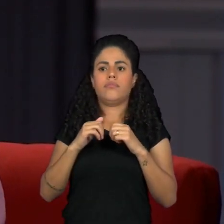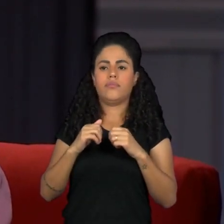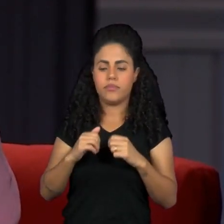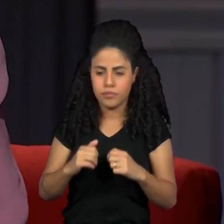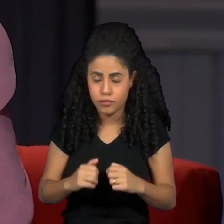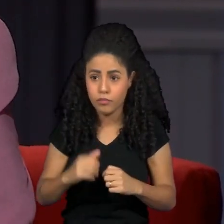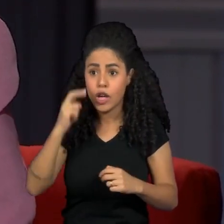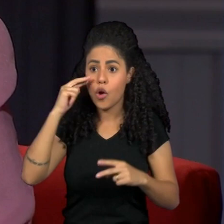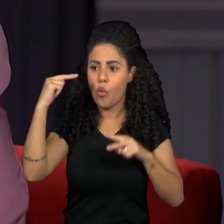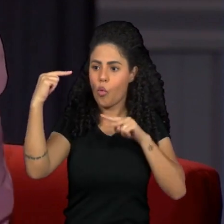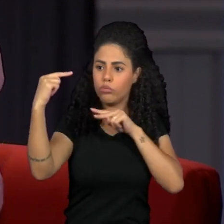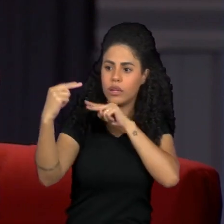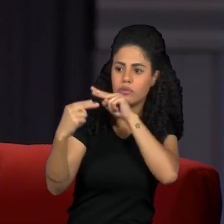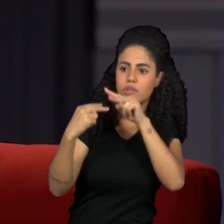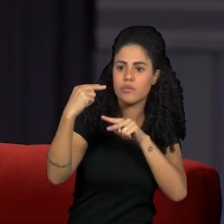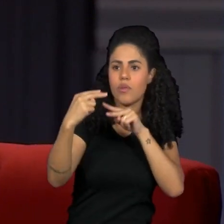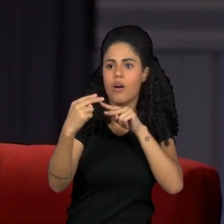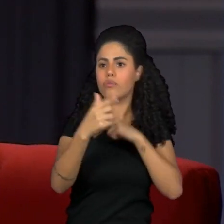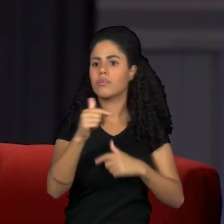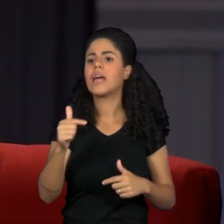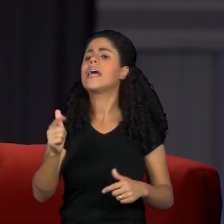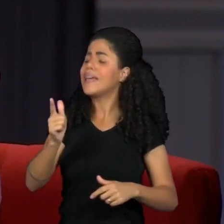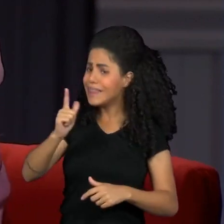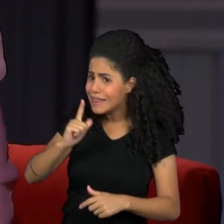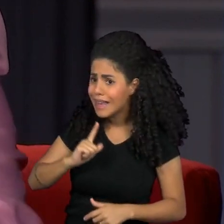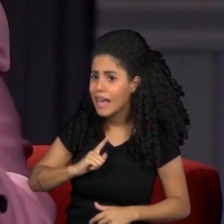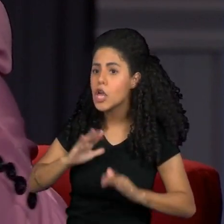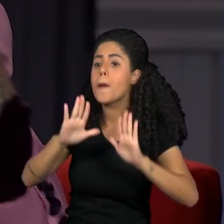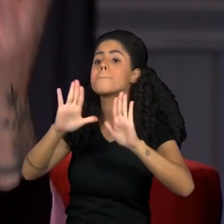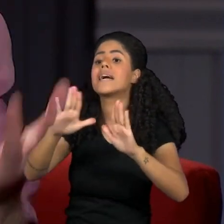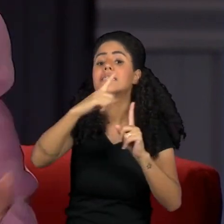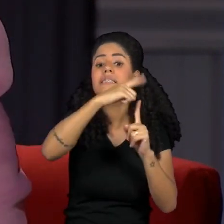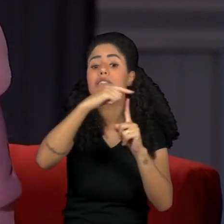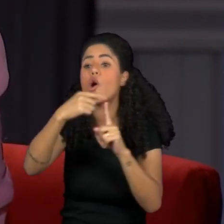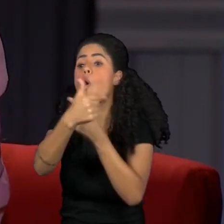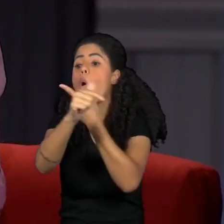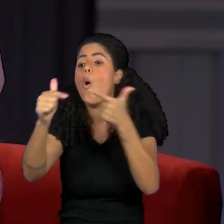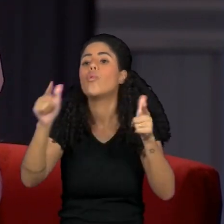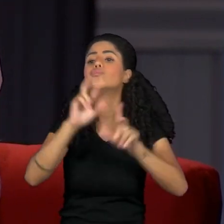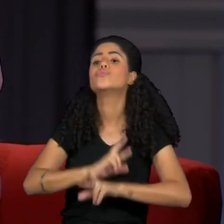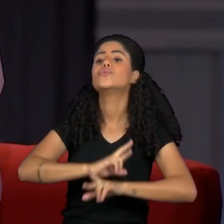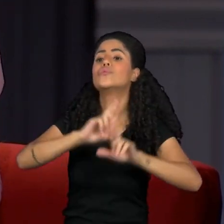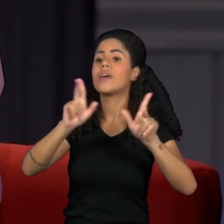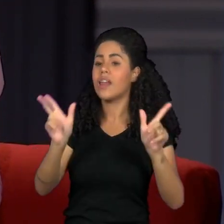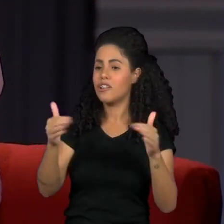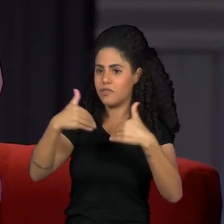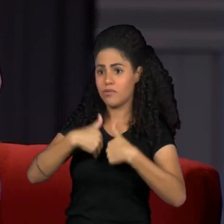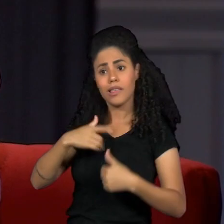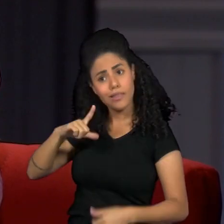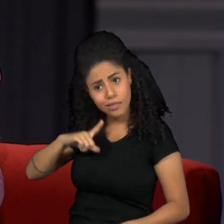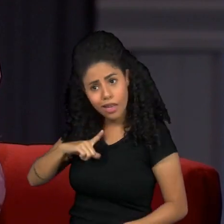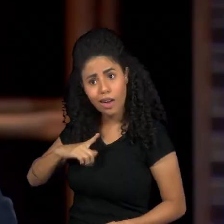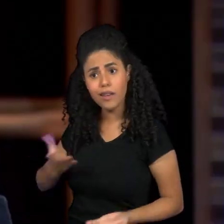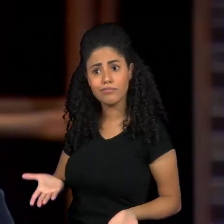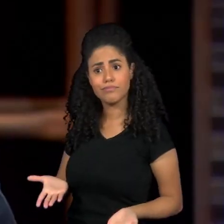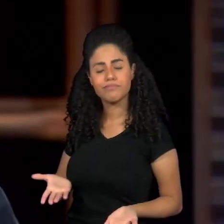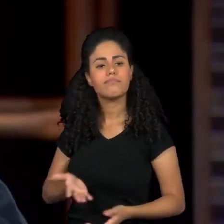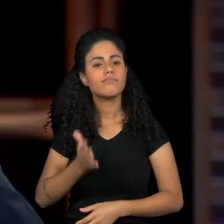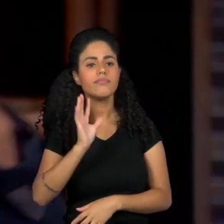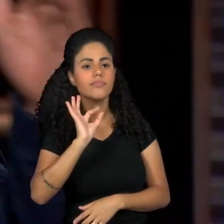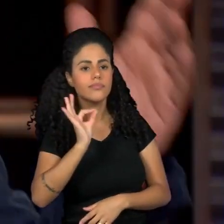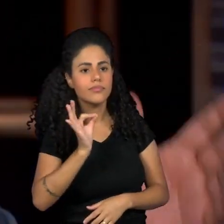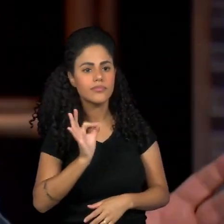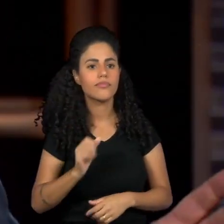olha nos olhos. Existem autistas assim, existe, mas existe uma infinidade de outras formas de ser autista. Porque nós estamos falando aí do